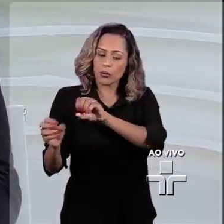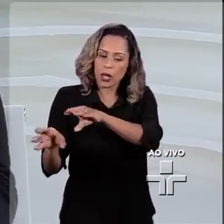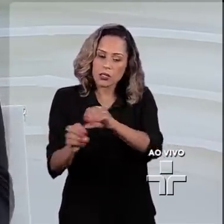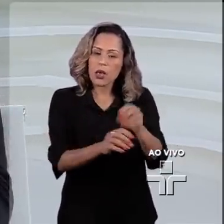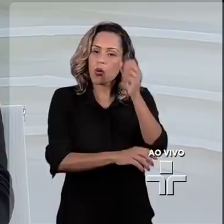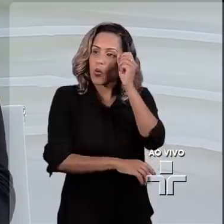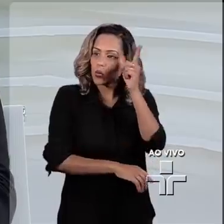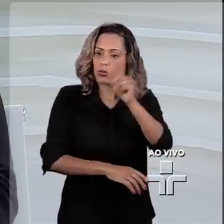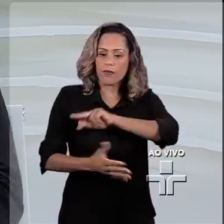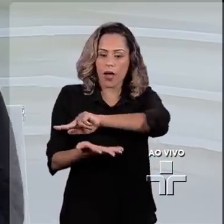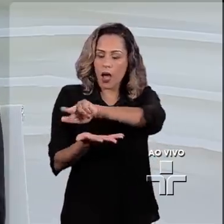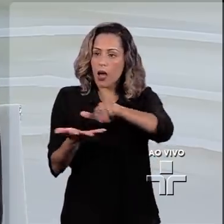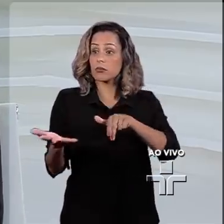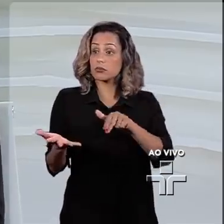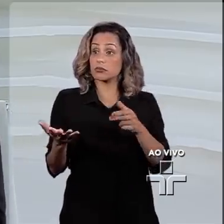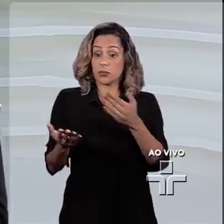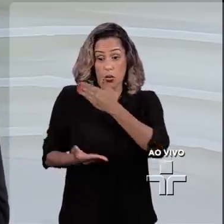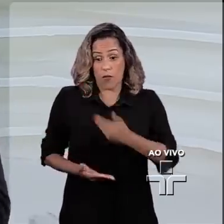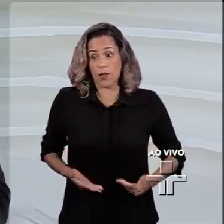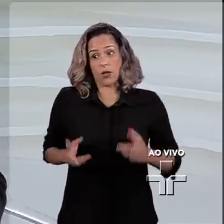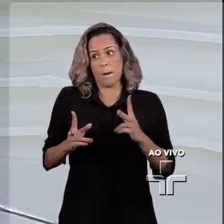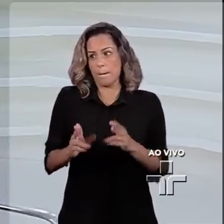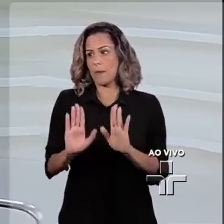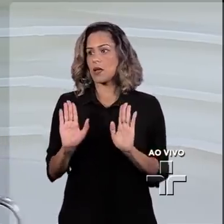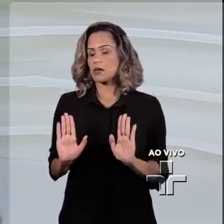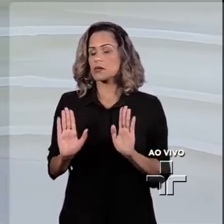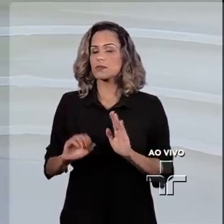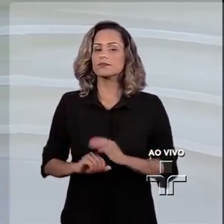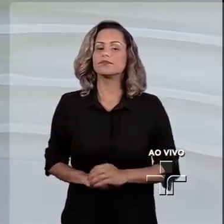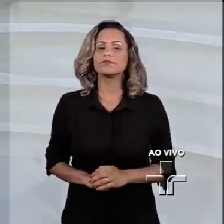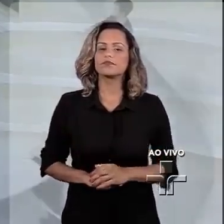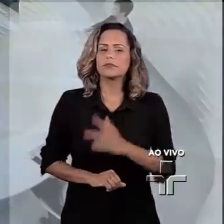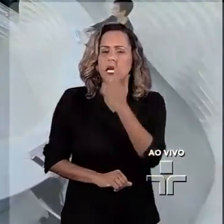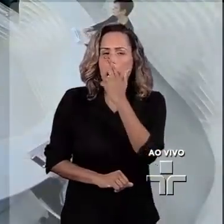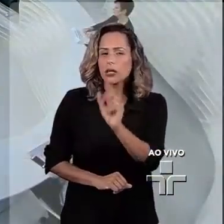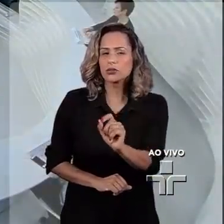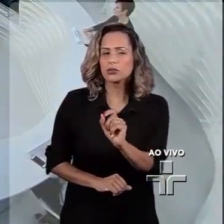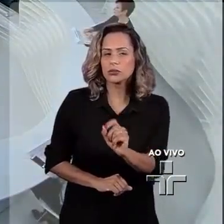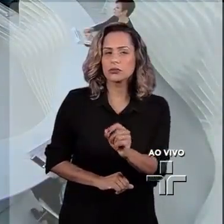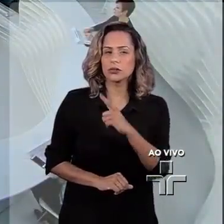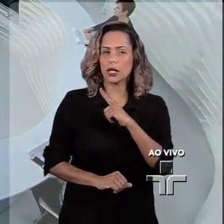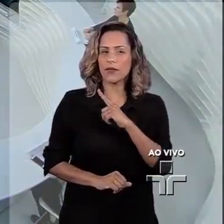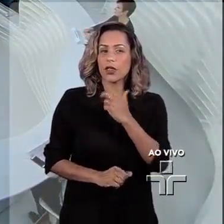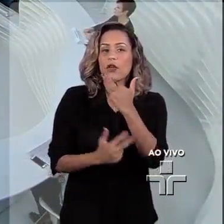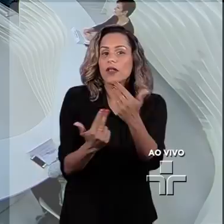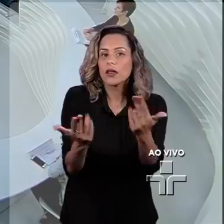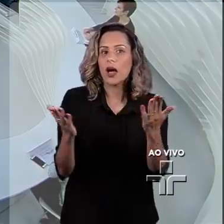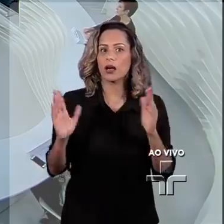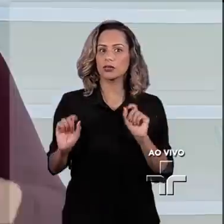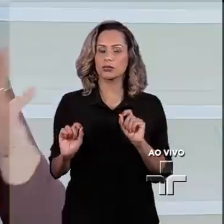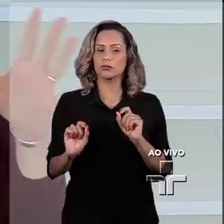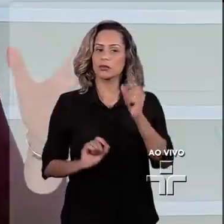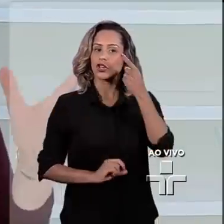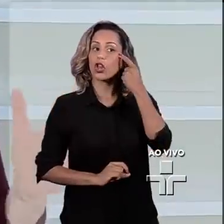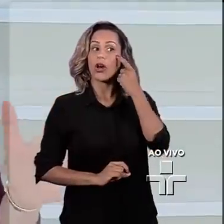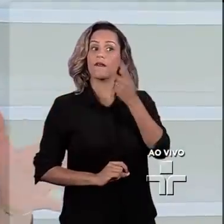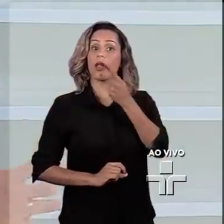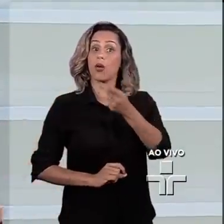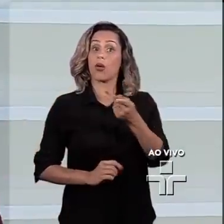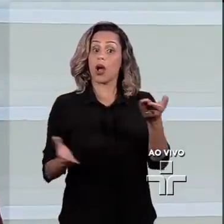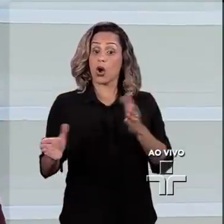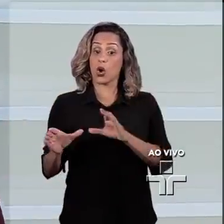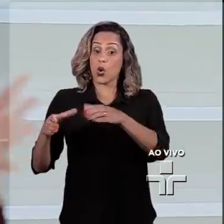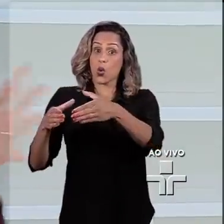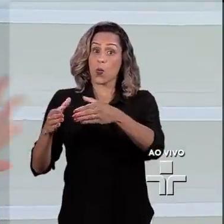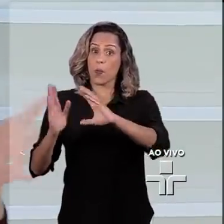governo continua o mesmo. O senhor acha que foi uma novidade o João Dória dizer que o PSDB agora é de